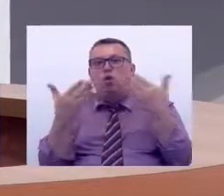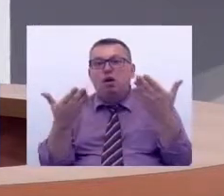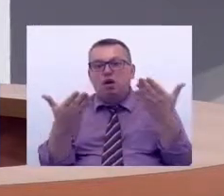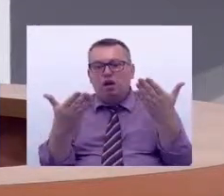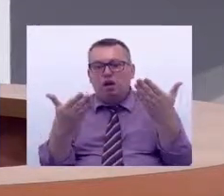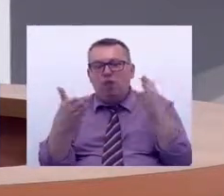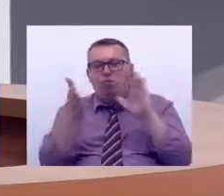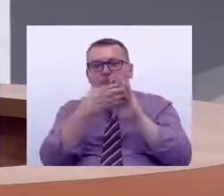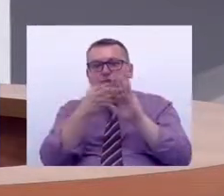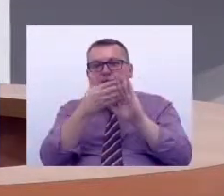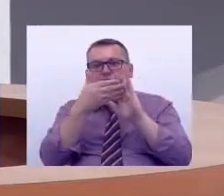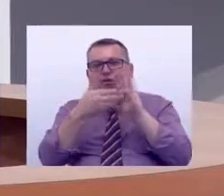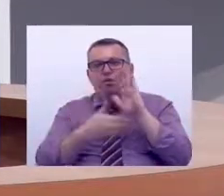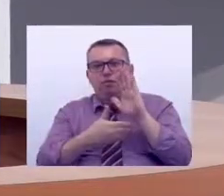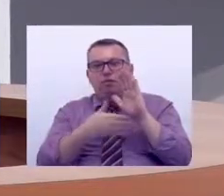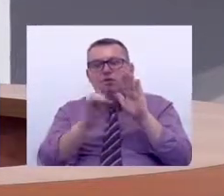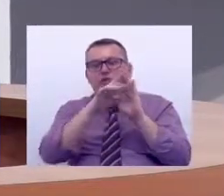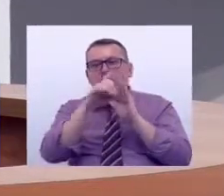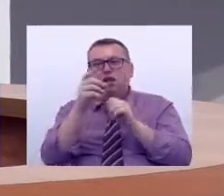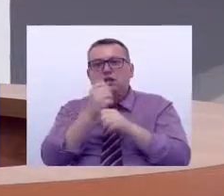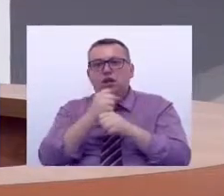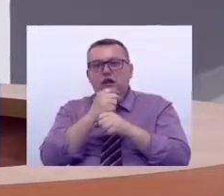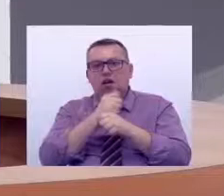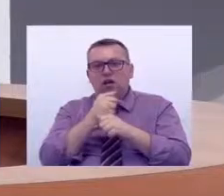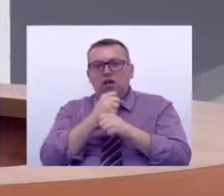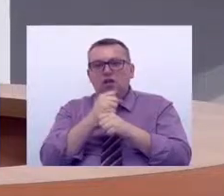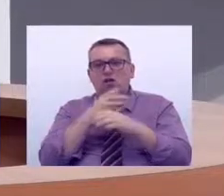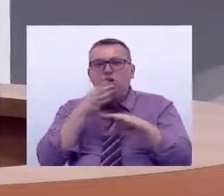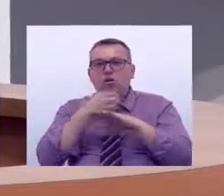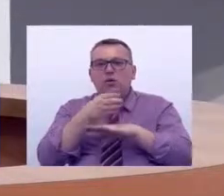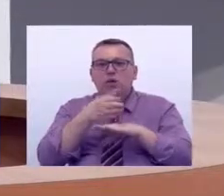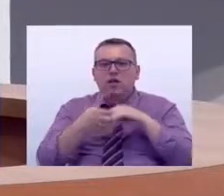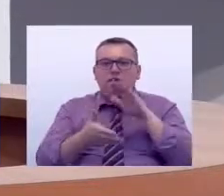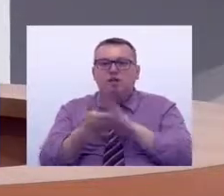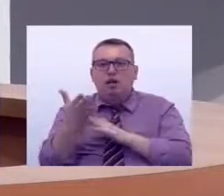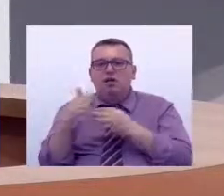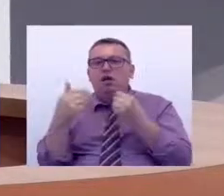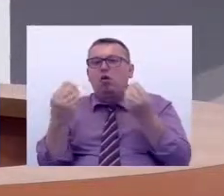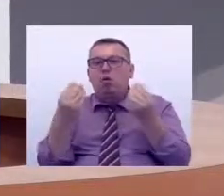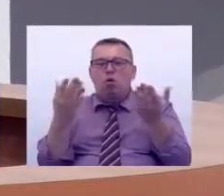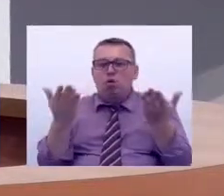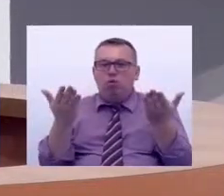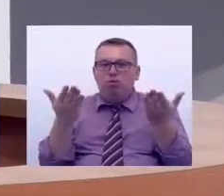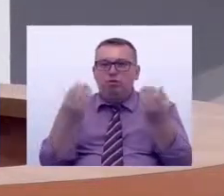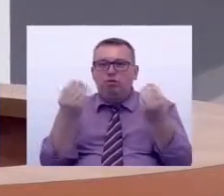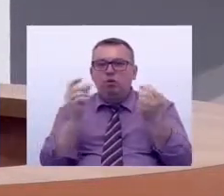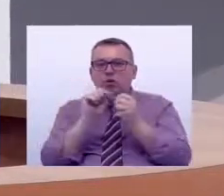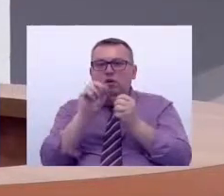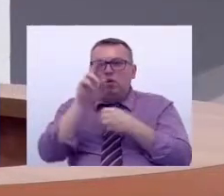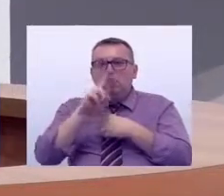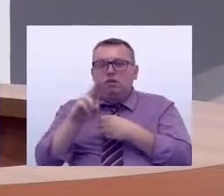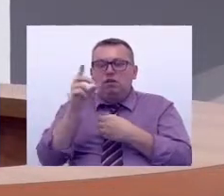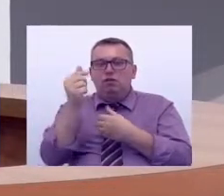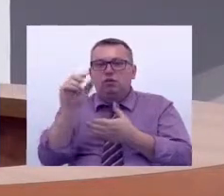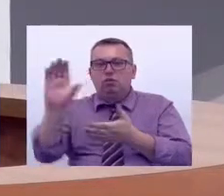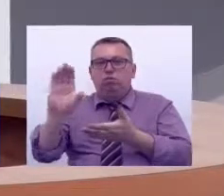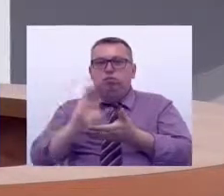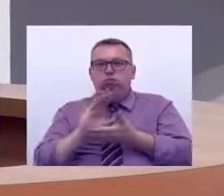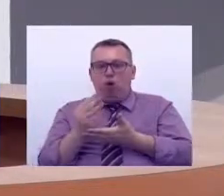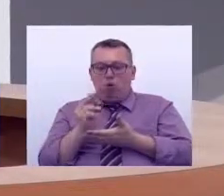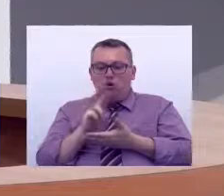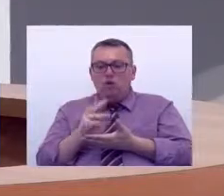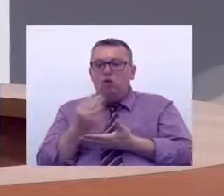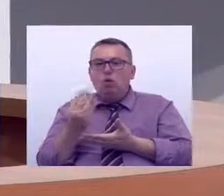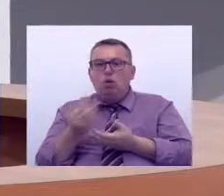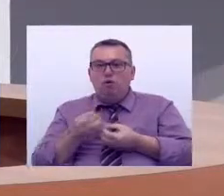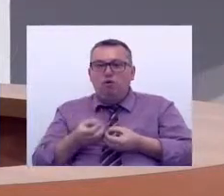Qual é o planejamento anual? Qual é o fluxo? Qual é o orçamento? De que forma está sendo canalizado? aí nós